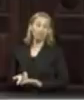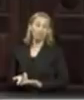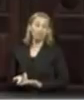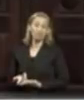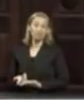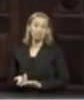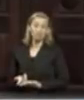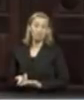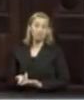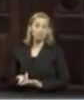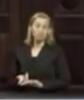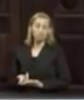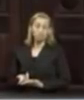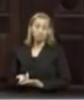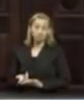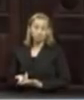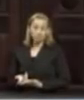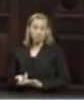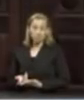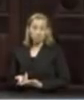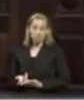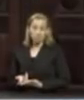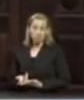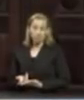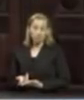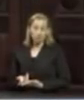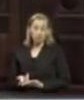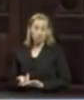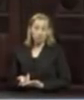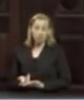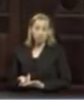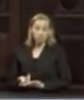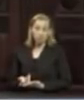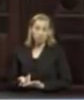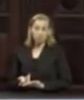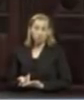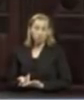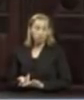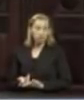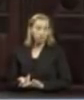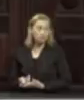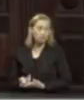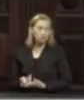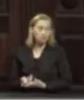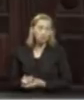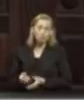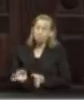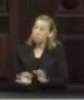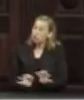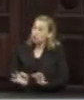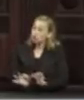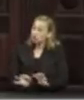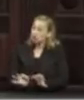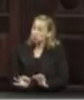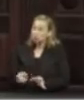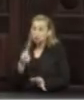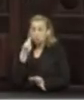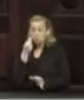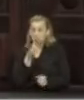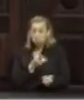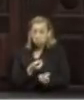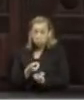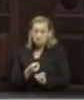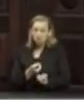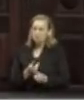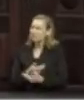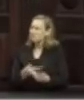Não tinha uma outra quadrilha paralela, era uma quadrilha oficial. Isso se deu passando muitas vezes pela Alerje. Foram muitos